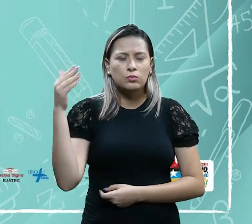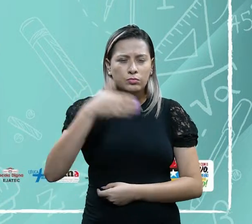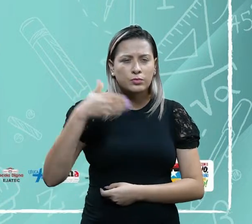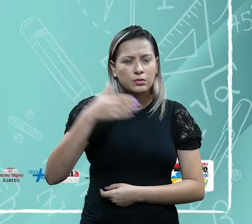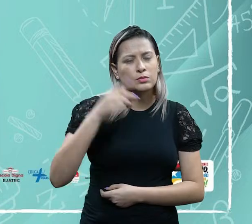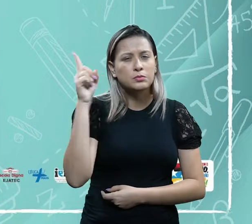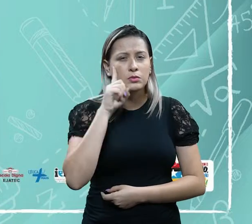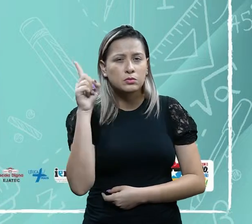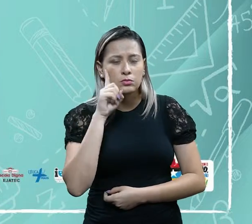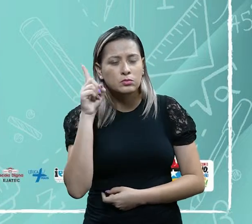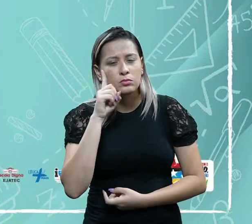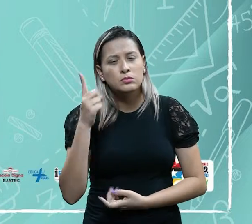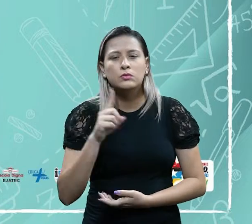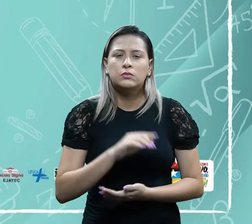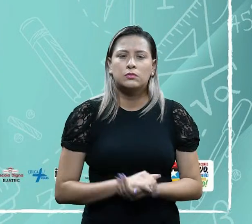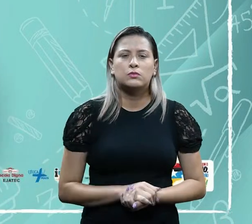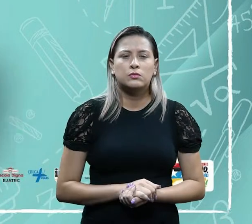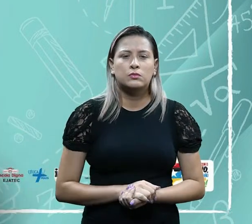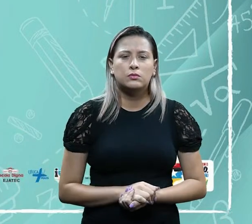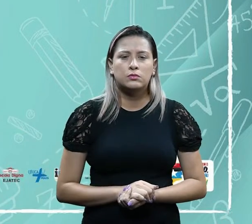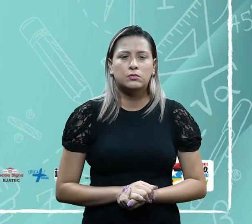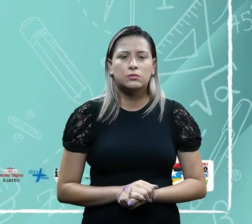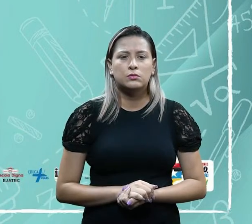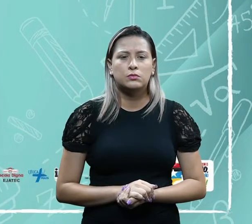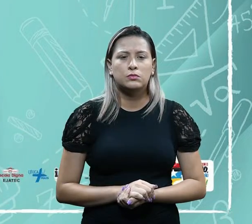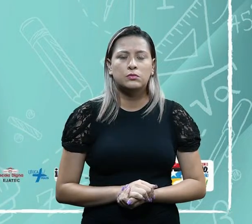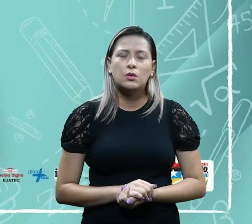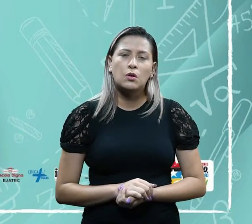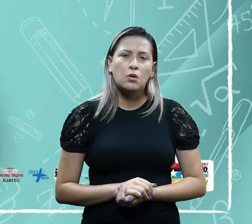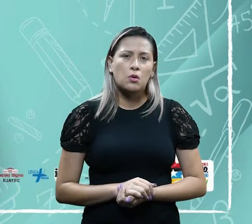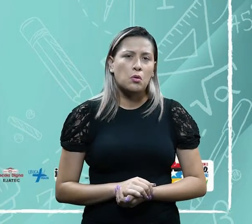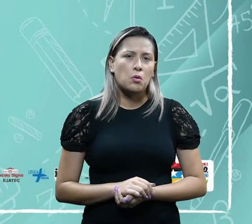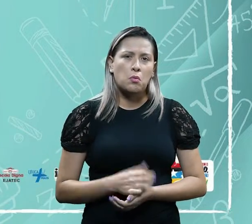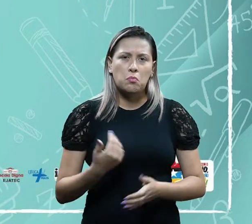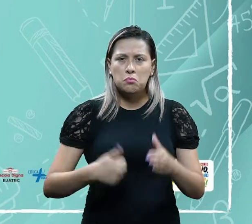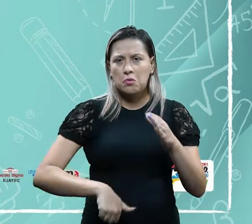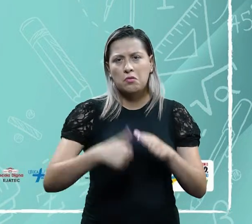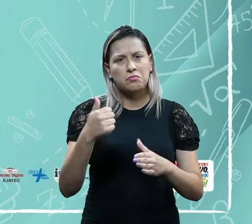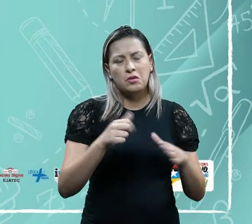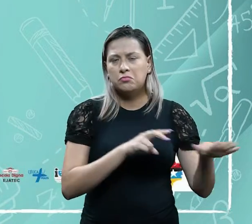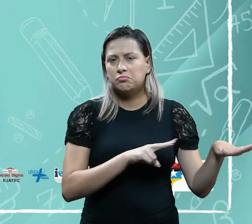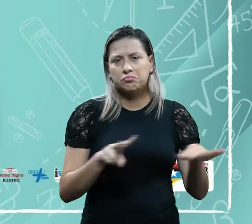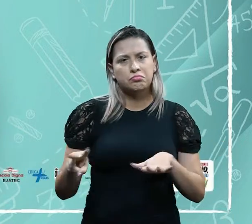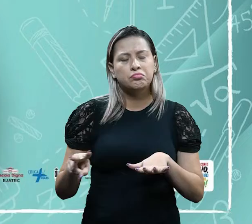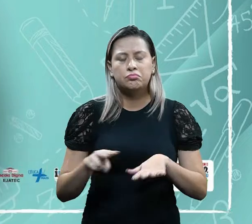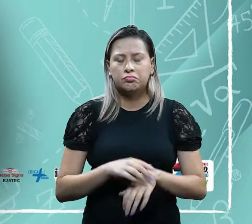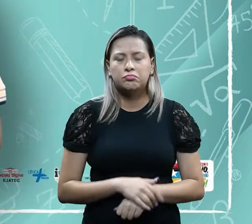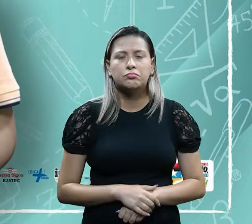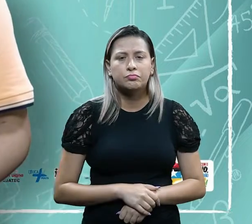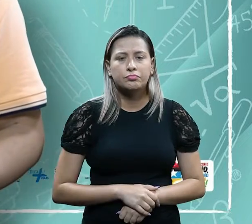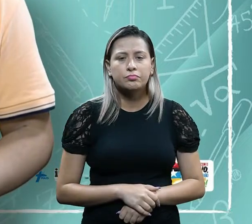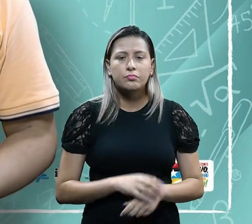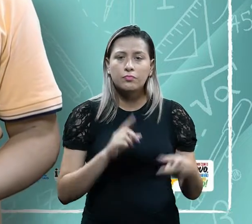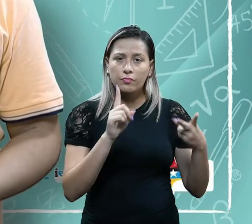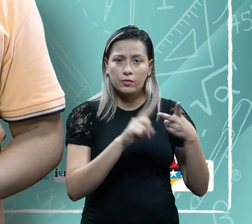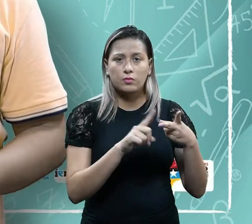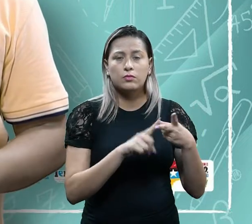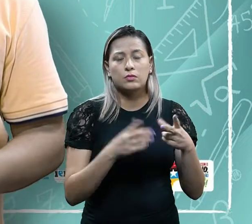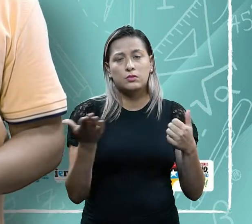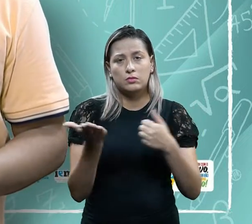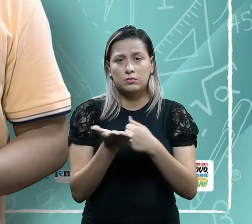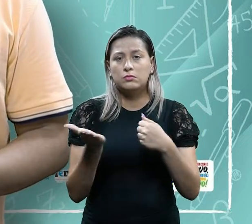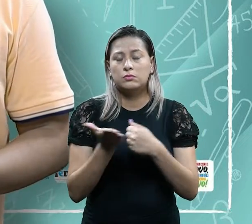arquivos todos os dias, ou, de fato, eu utilizo pelo menos uma vez na semana. Eu tenho uma frequência de uso daqueles arquivos. Os intermediários são